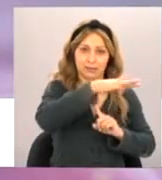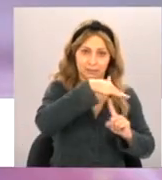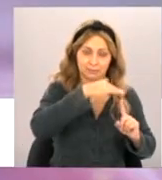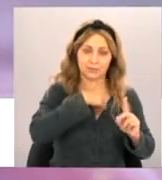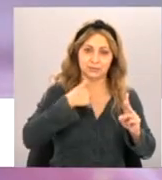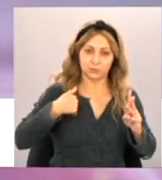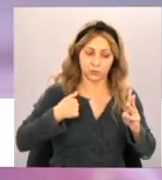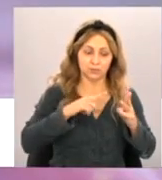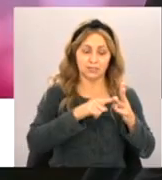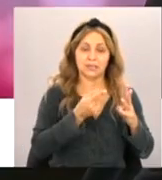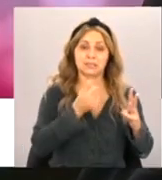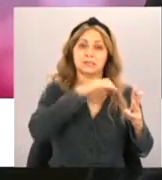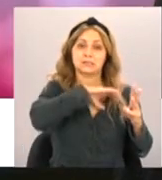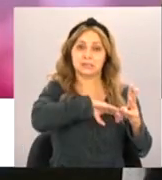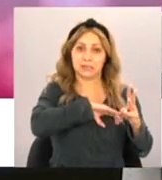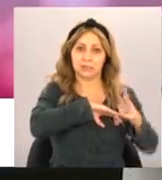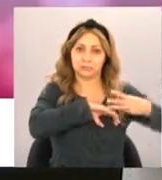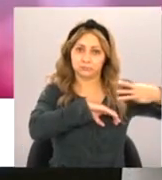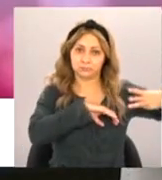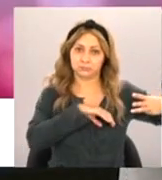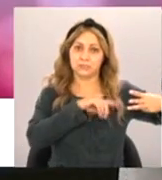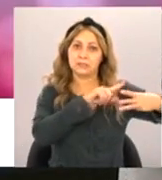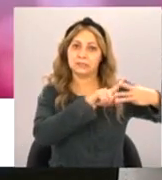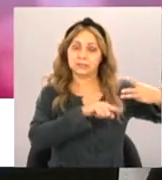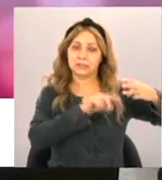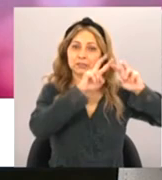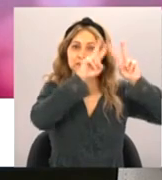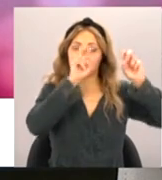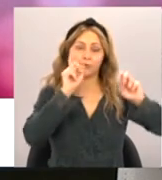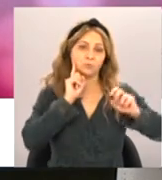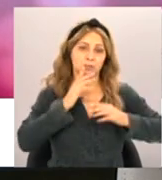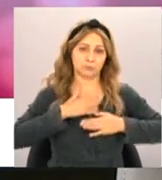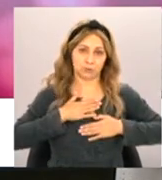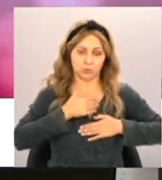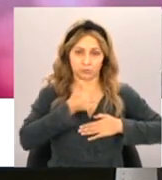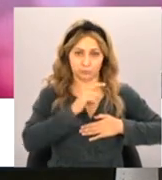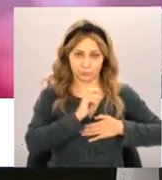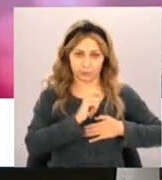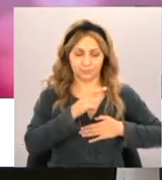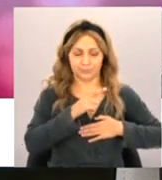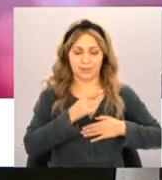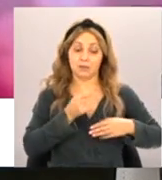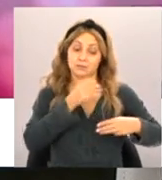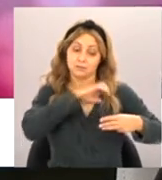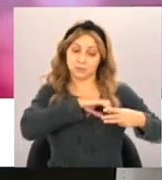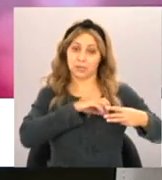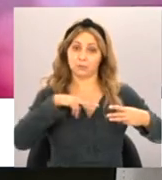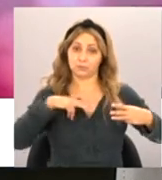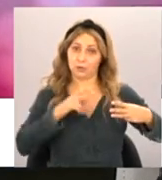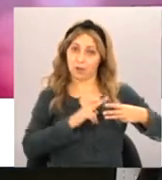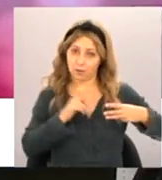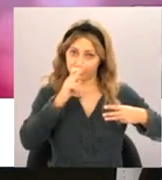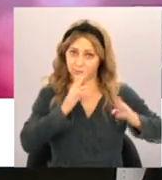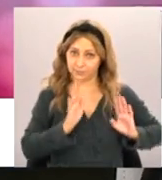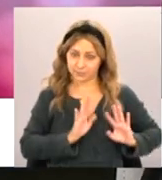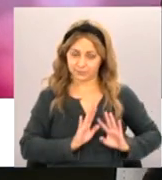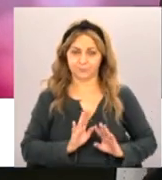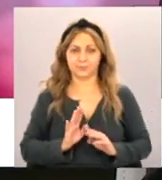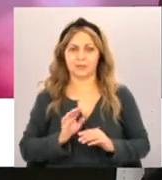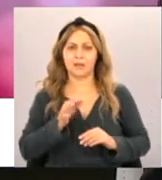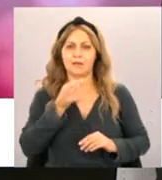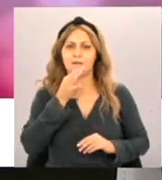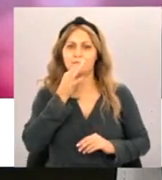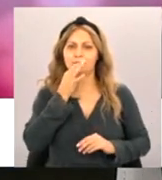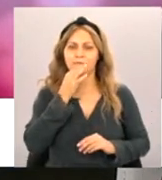do salário e ser muito preciso que os salários um elemento salário médio aumento em Portugal e depois fico um pouco espantada por falta de